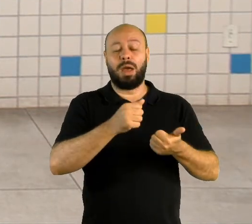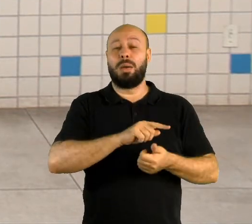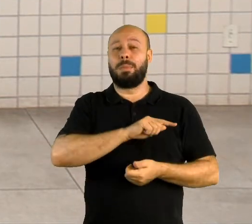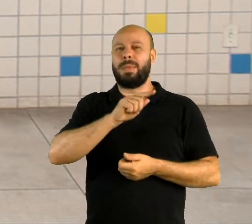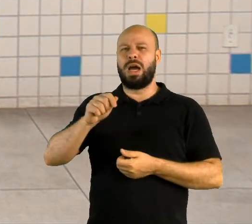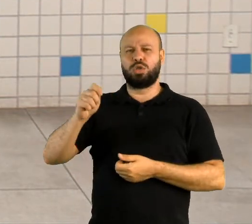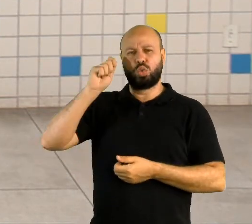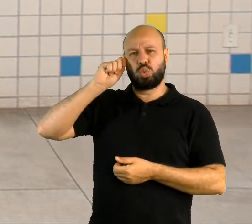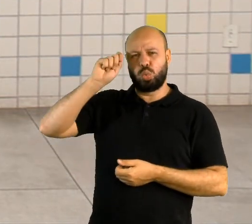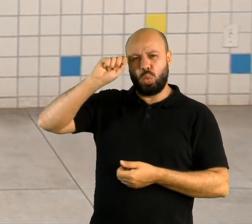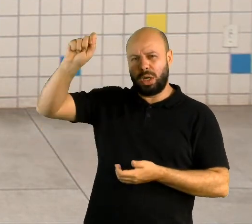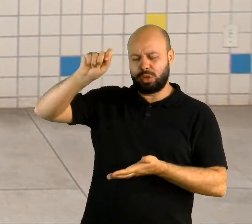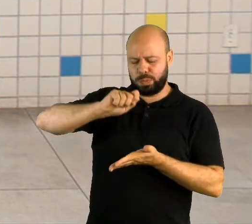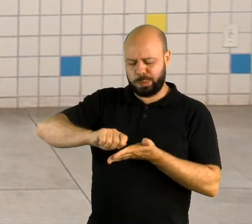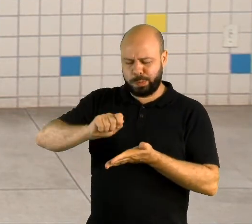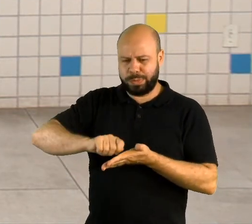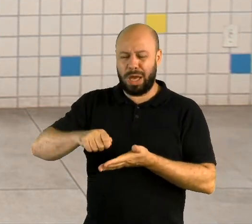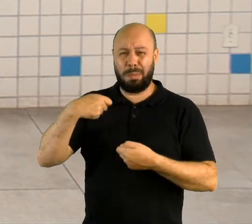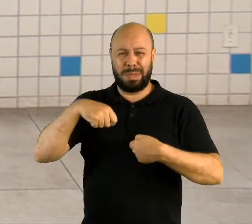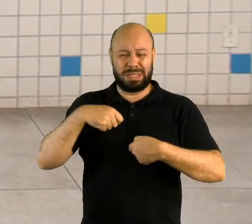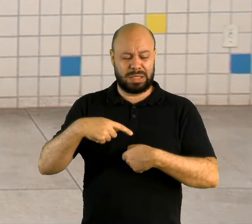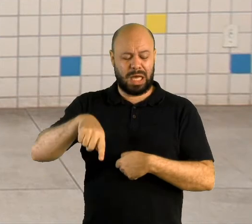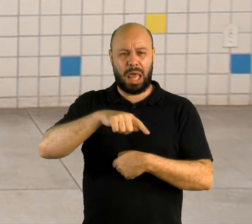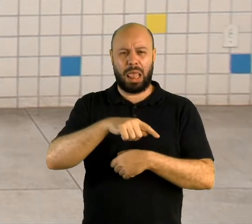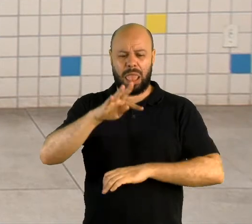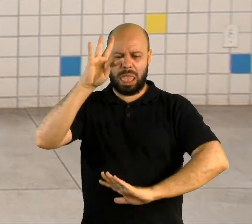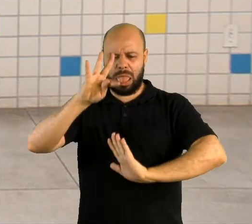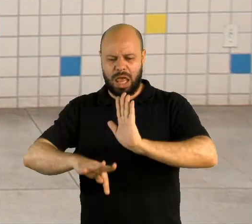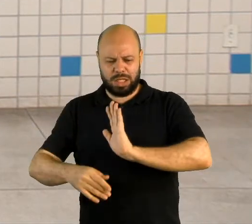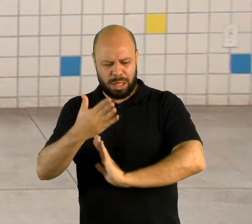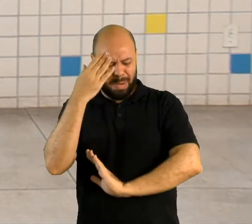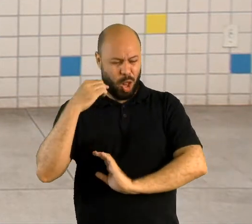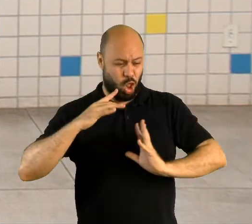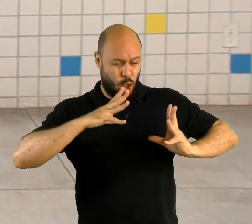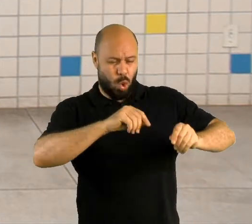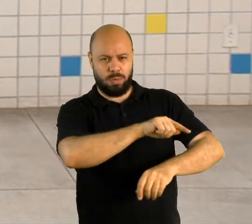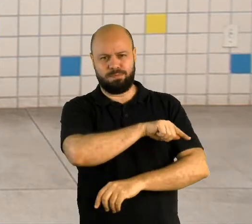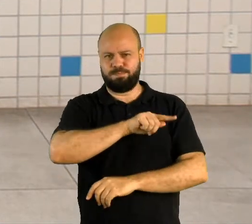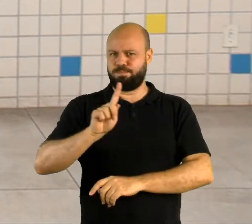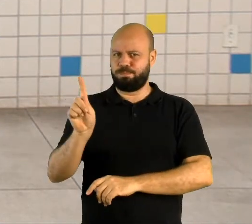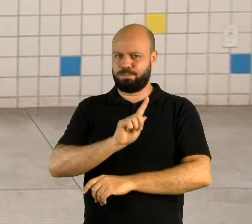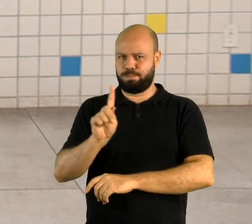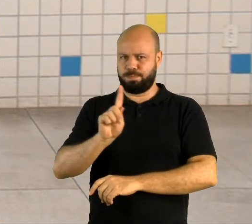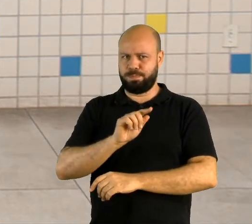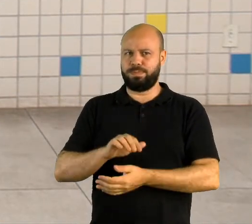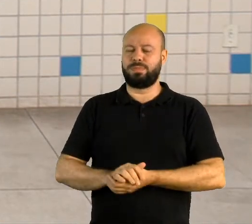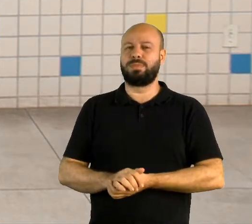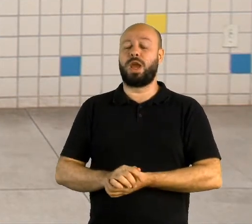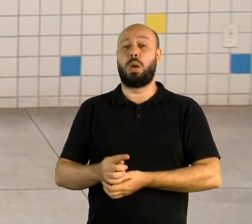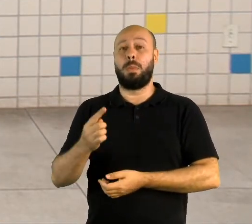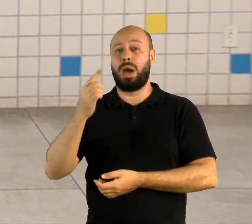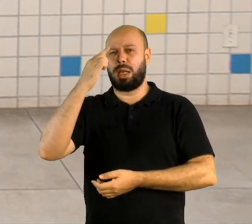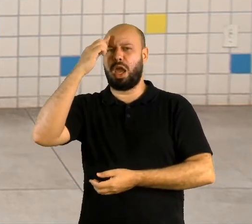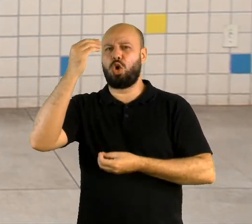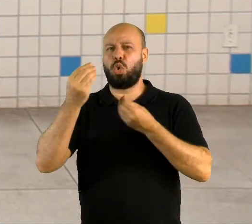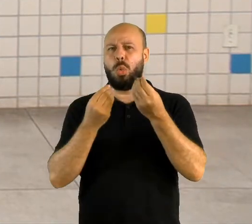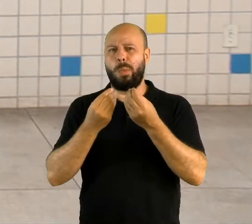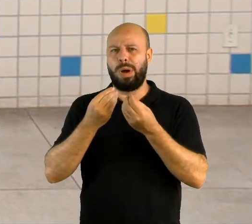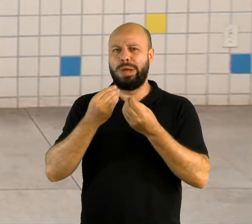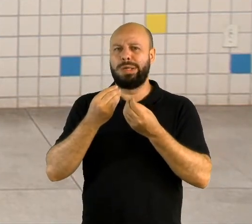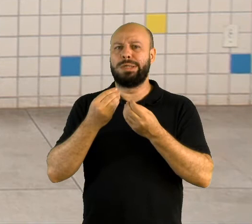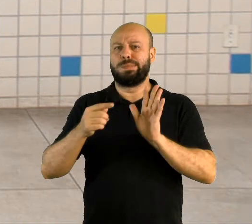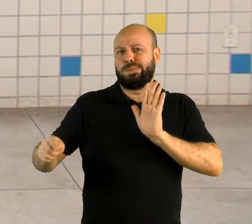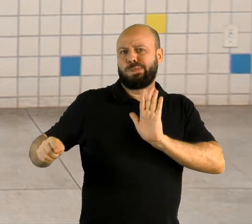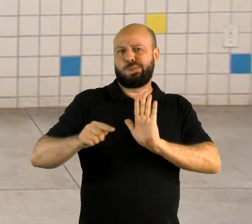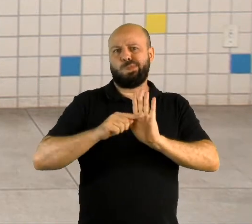não precisam dela para produzir seus textos. Uma ideia como essa repercute